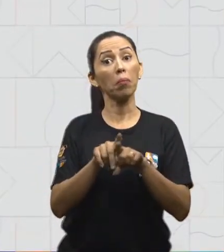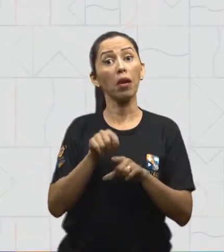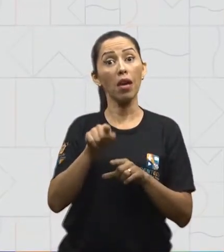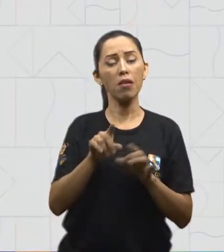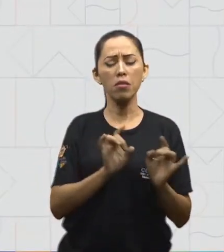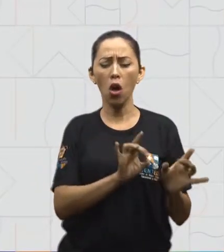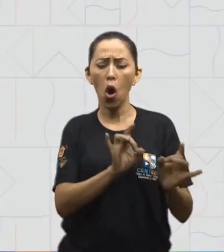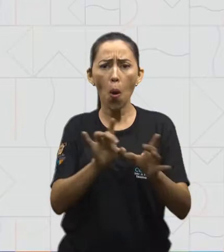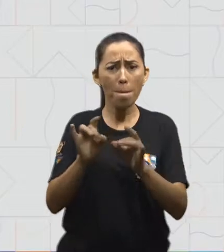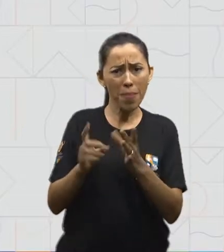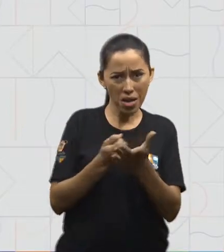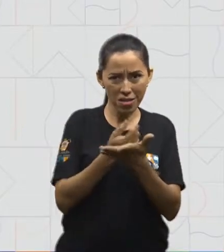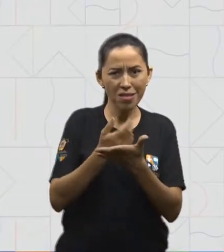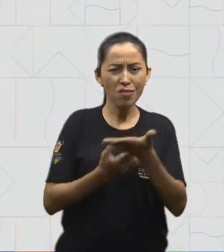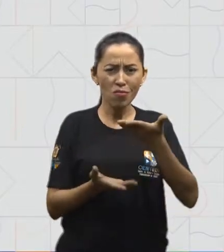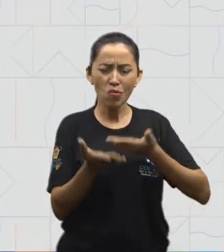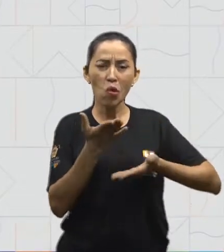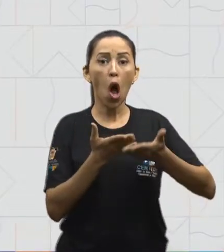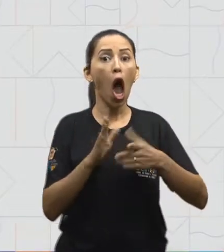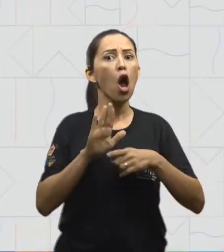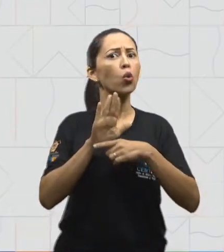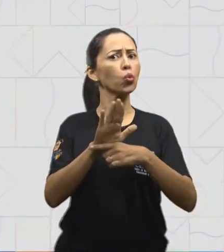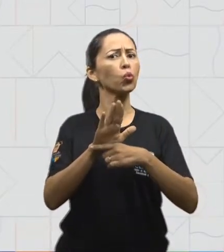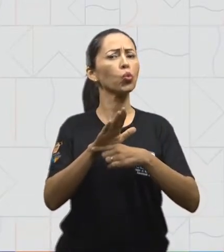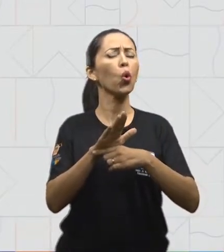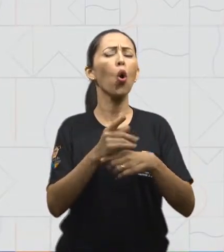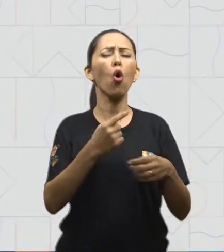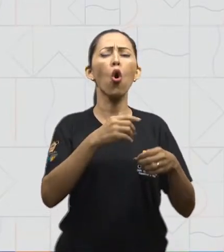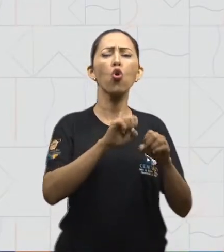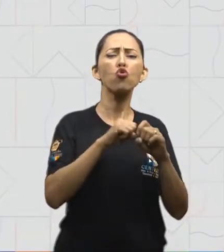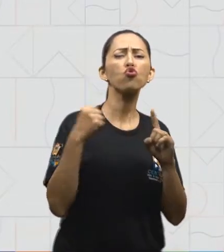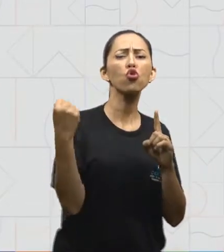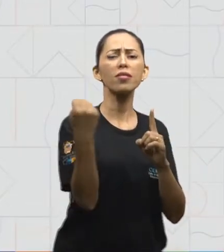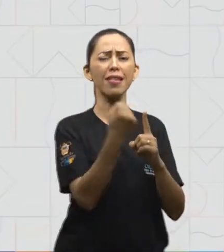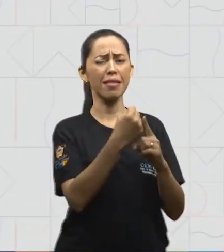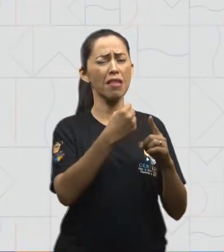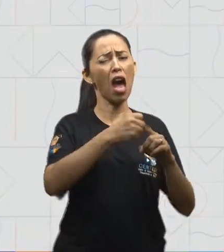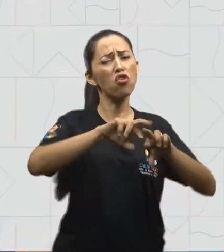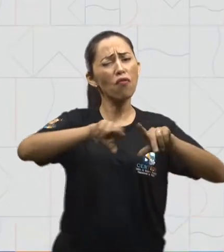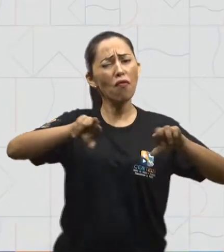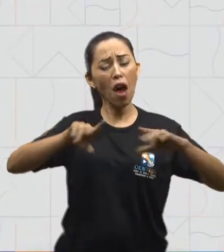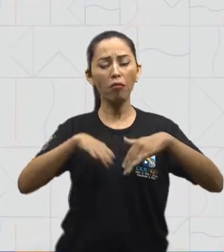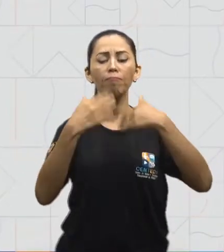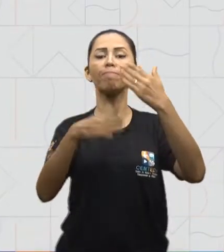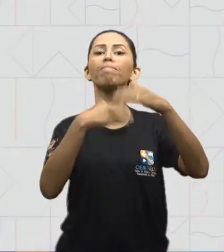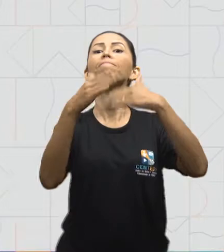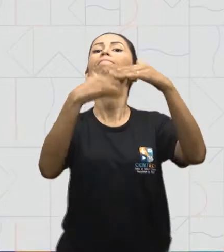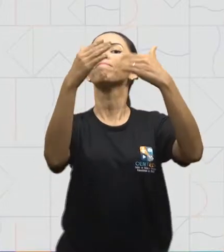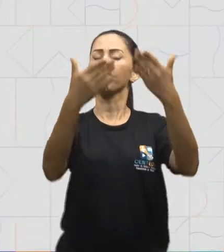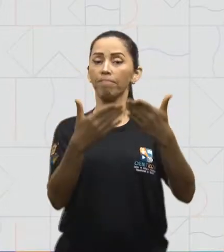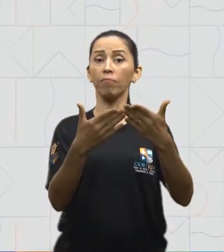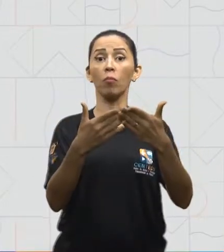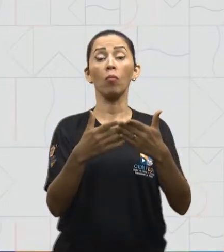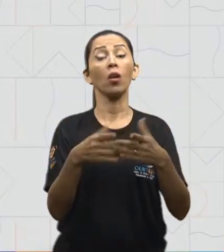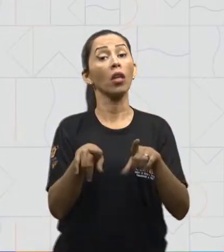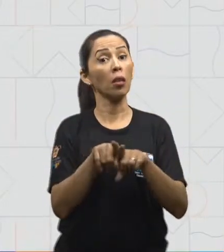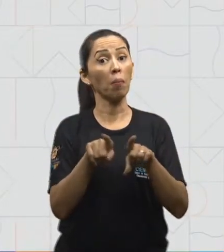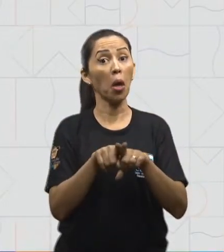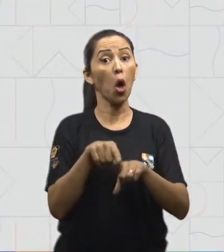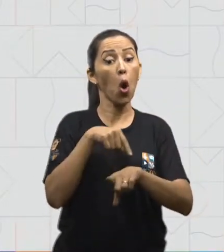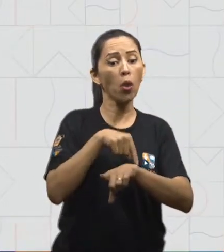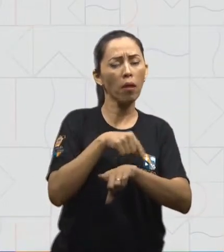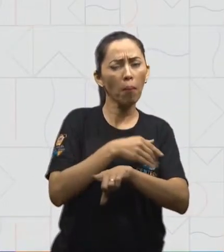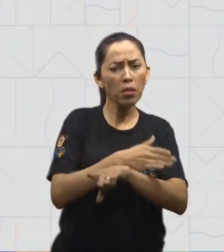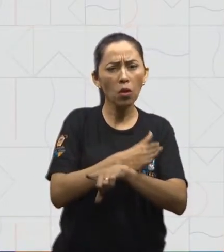comércio colaborou para o desenvolvimento de várias sociedades na região do Mar Mediterrâneo. E com o passar do